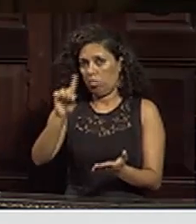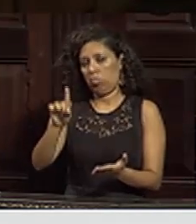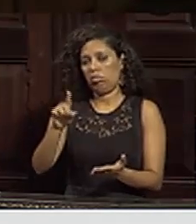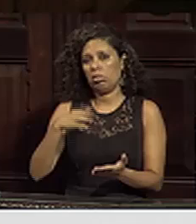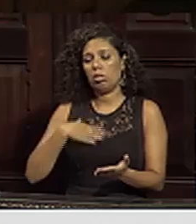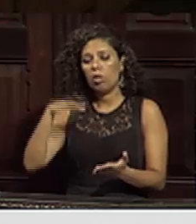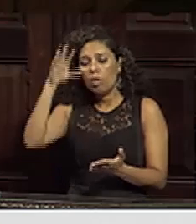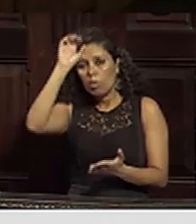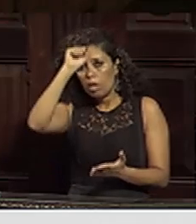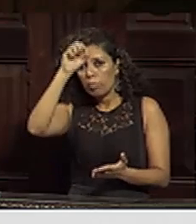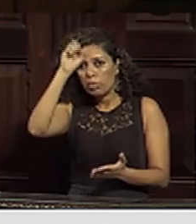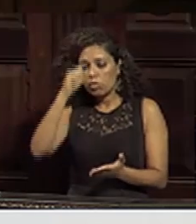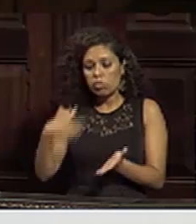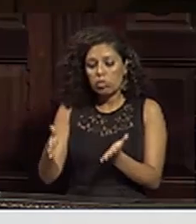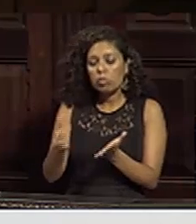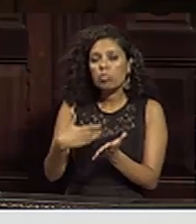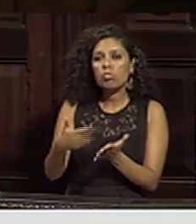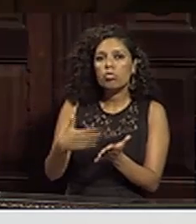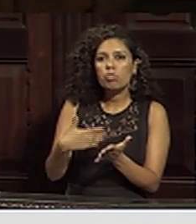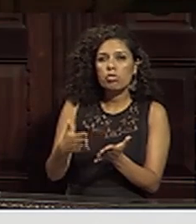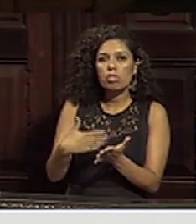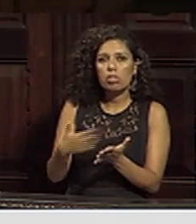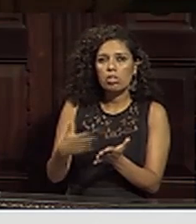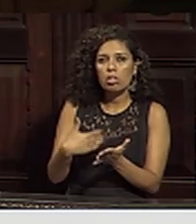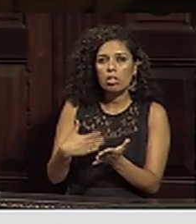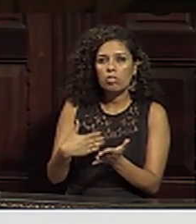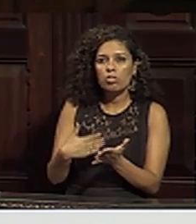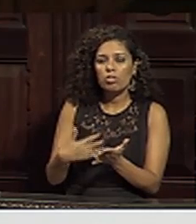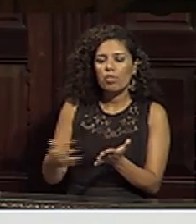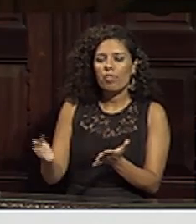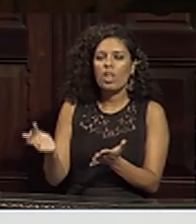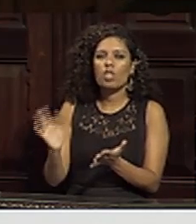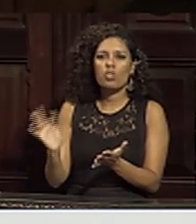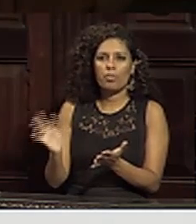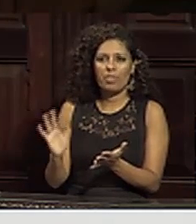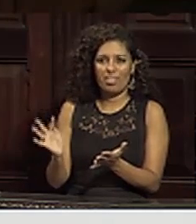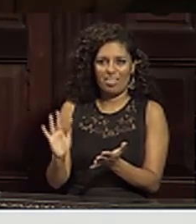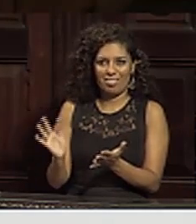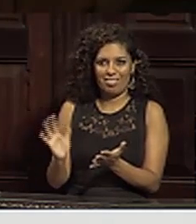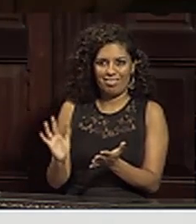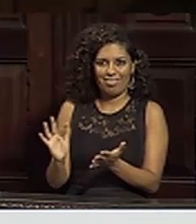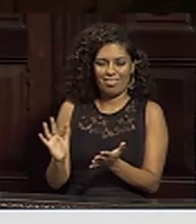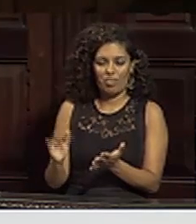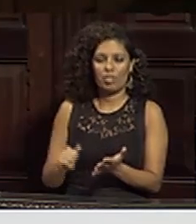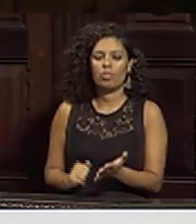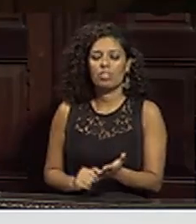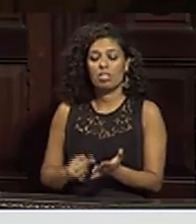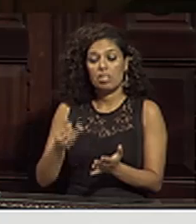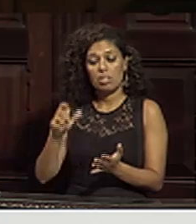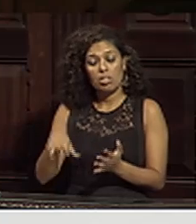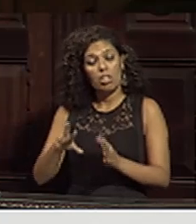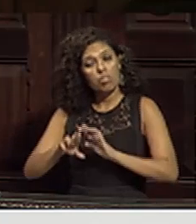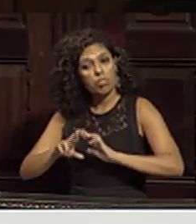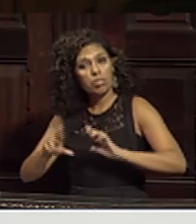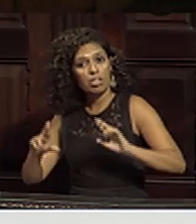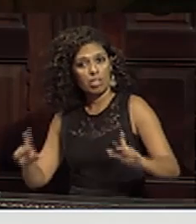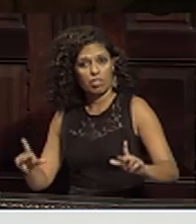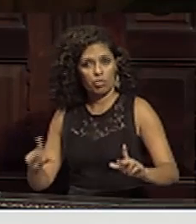Ramos, nos livros de filosofia, que há uma grande